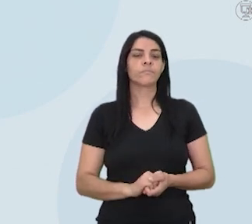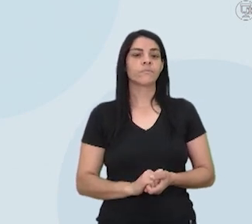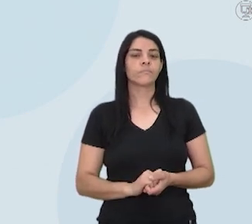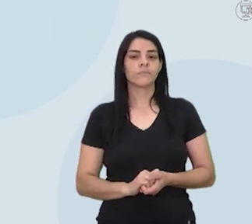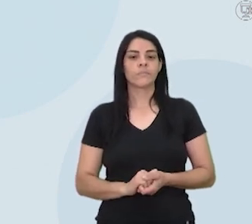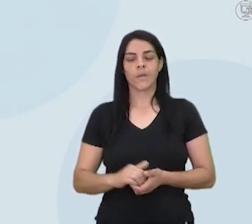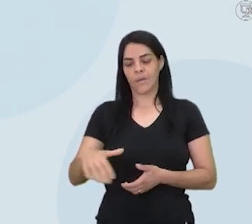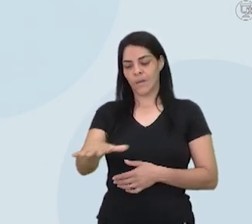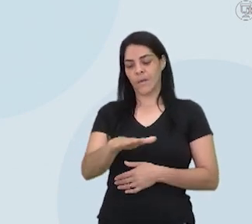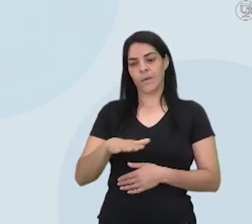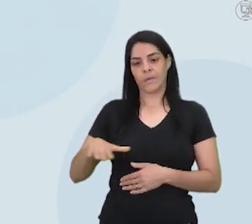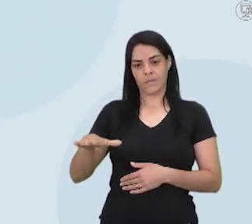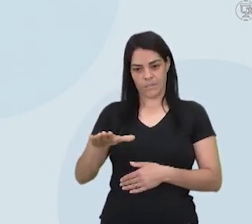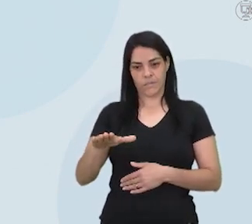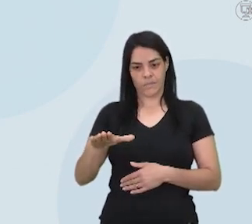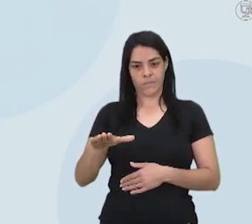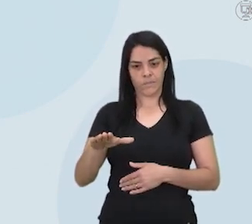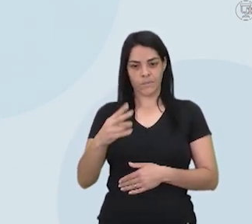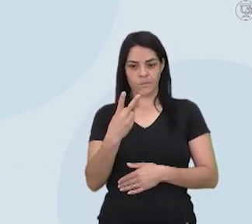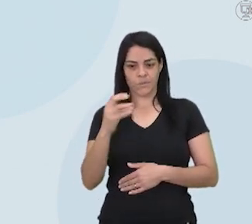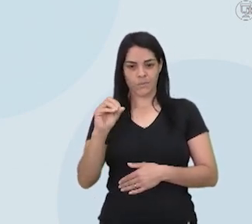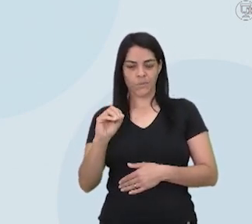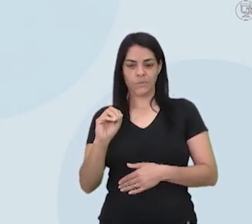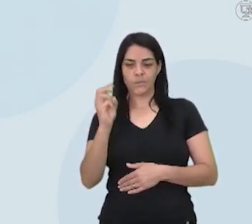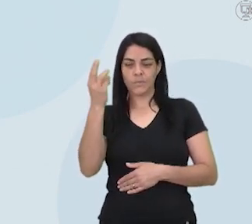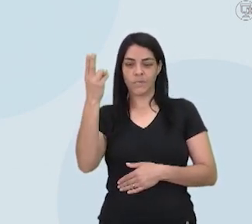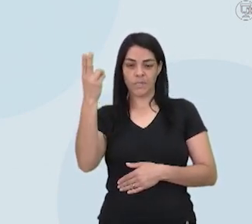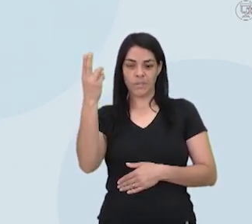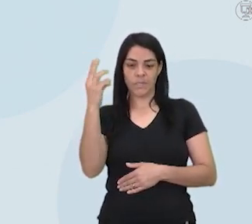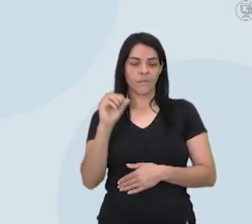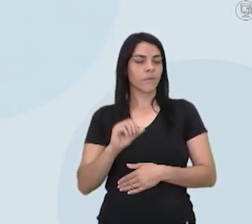A região, ela fica a 200 quilômetros do